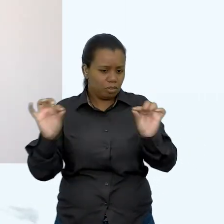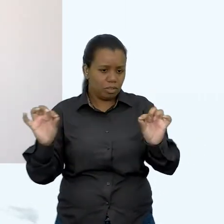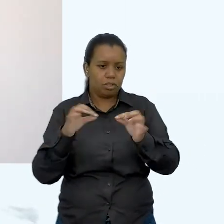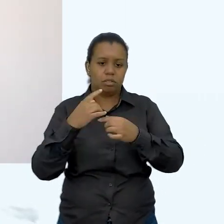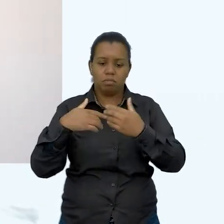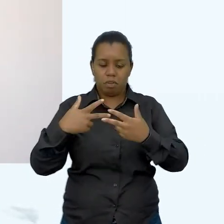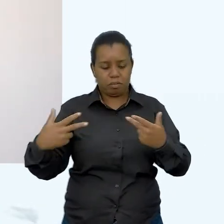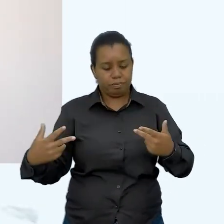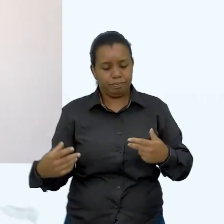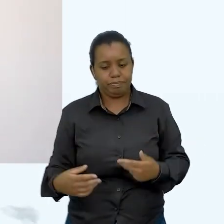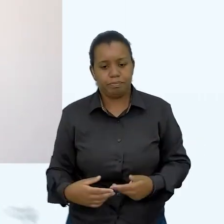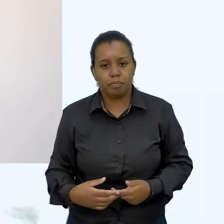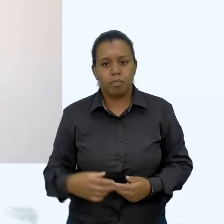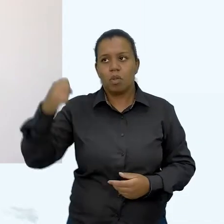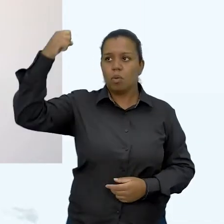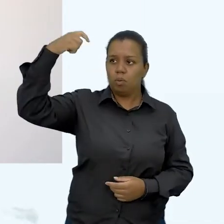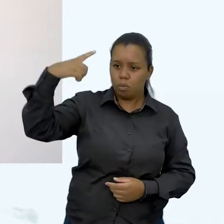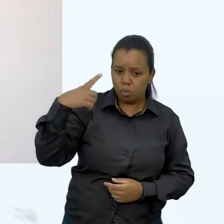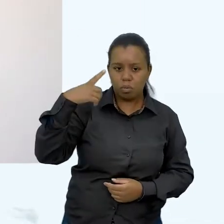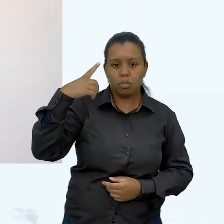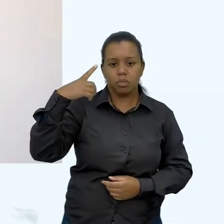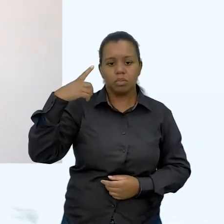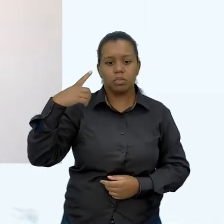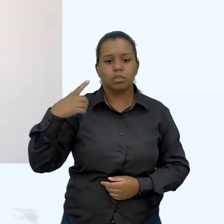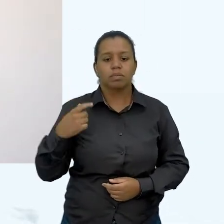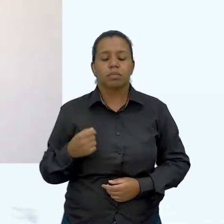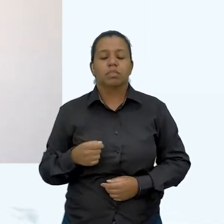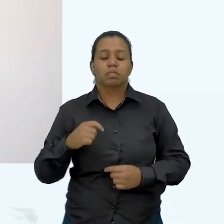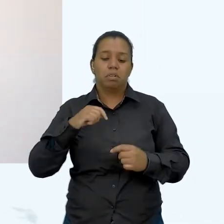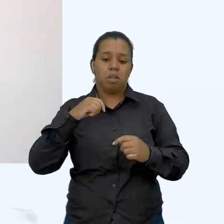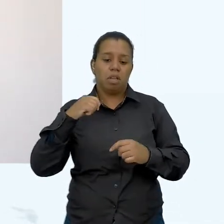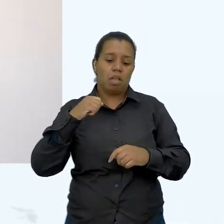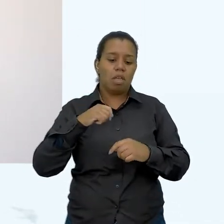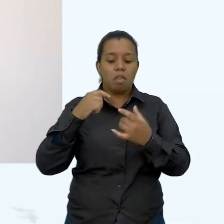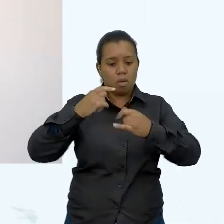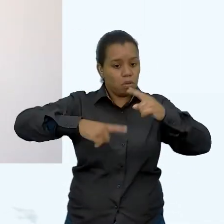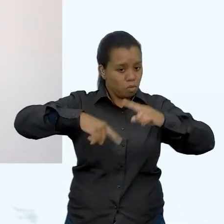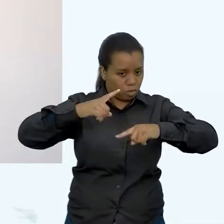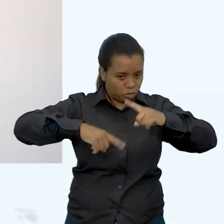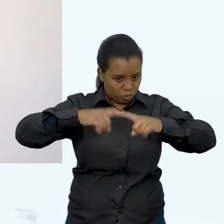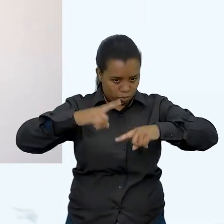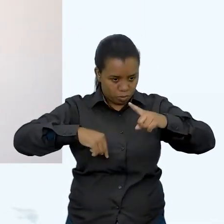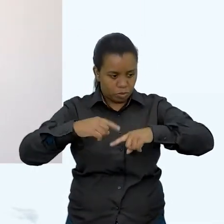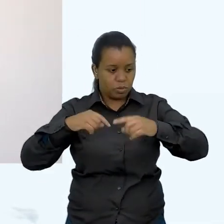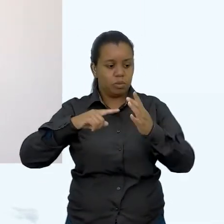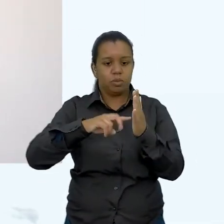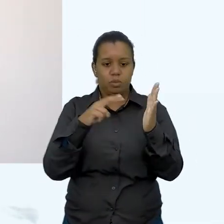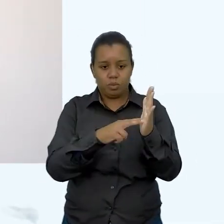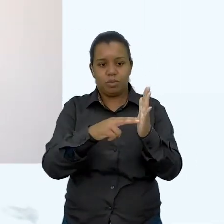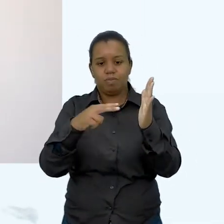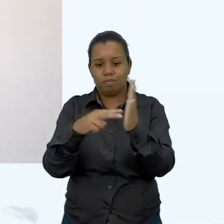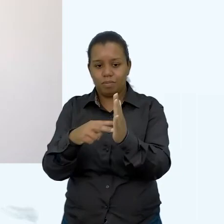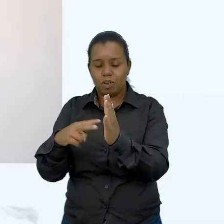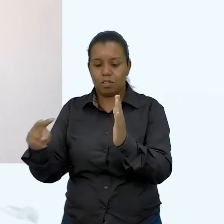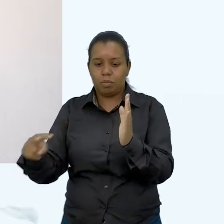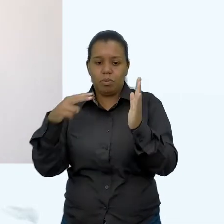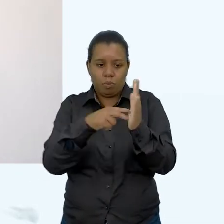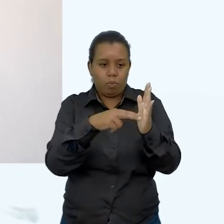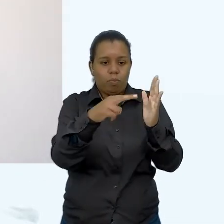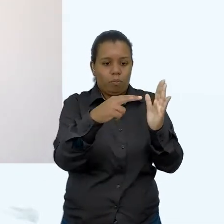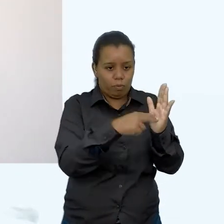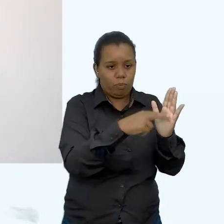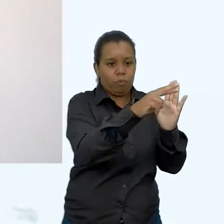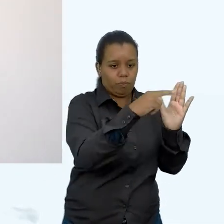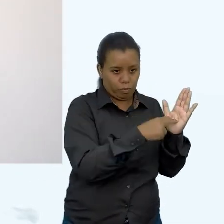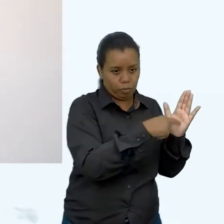Se for nos eletrodomésticos, basta você ir ligando eletrodoméstico um por um até encontrar o eletrodoméstico que está fazendo a fuga